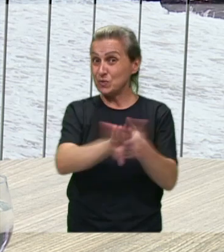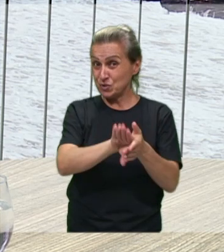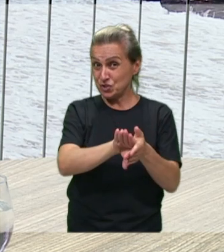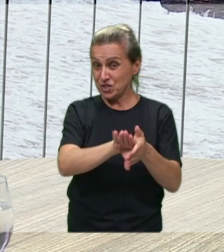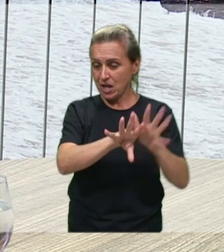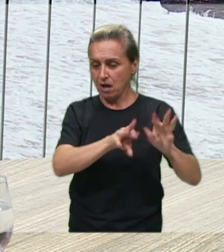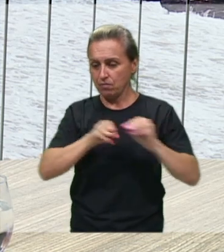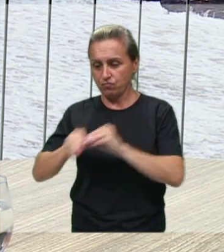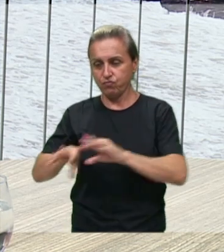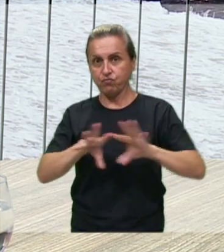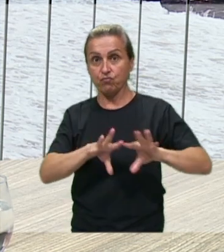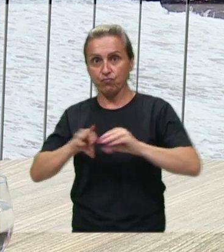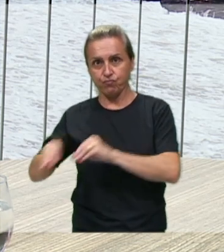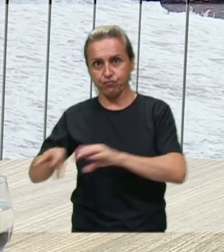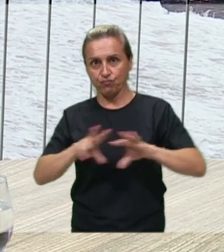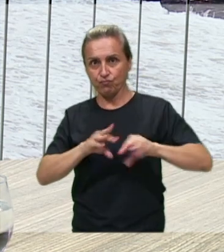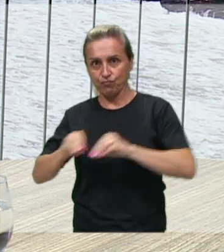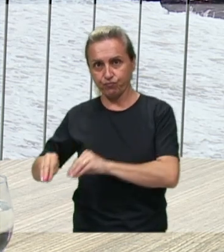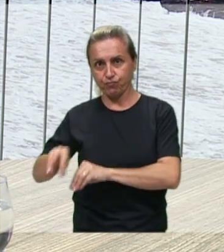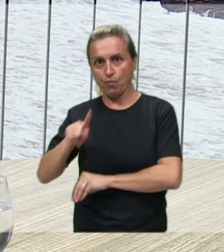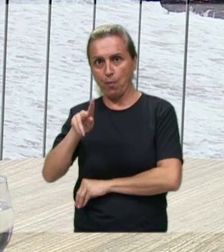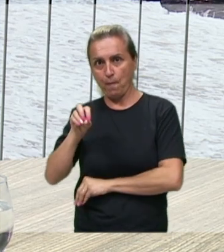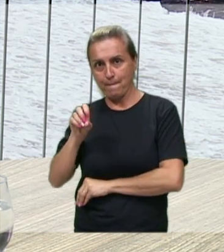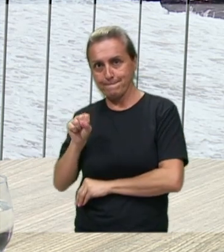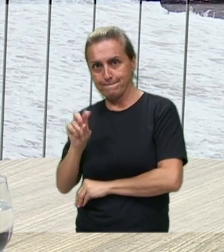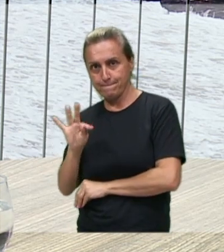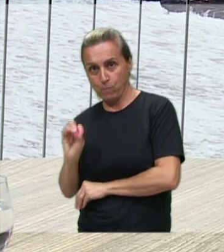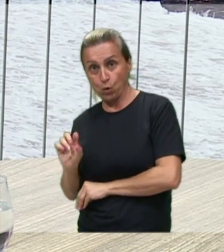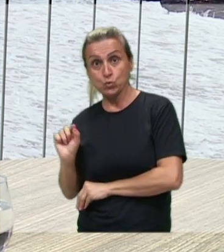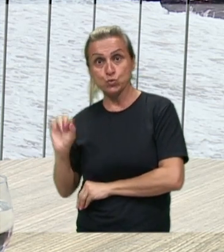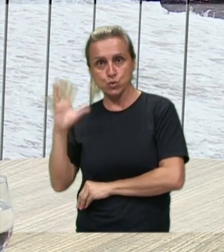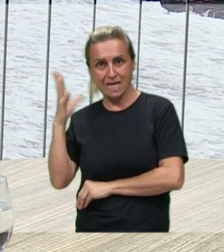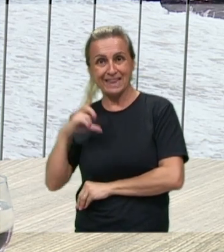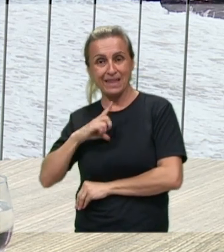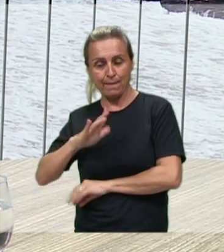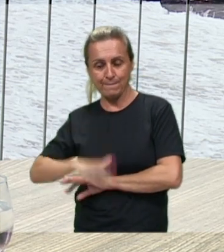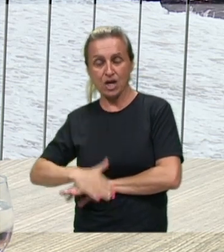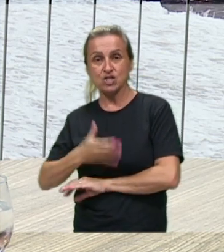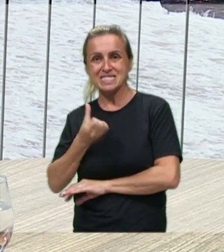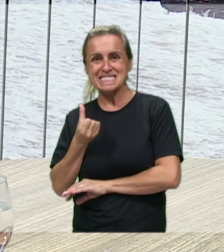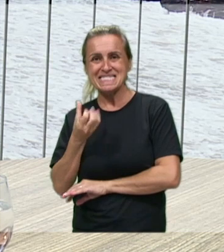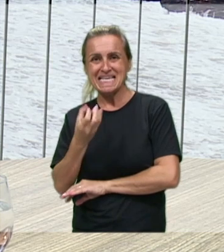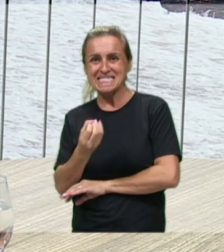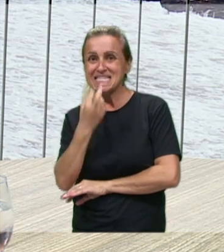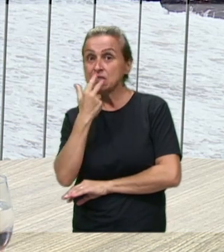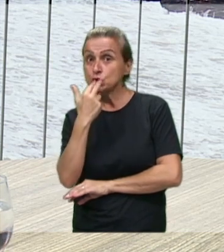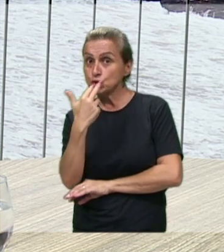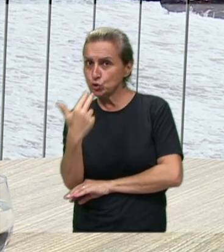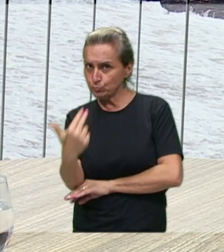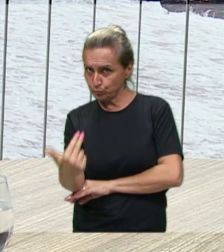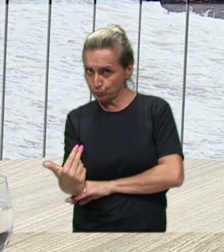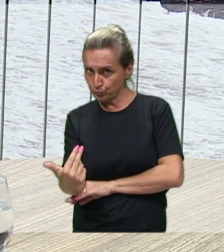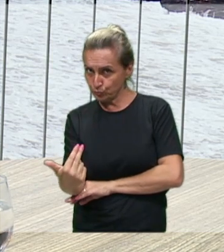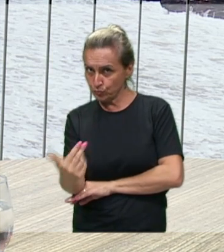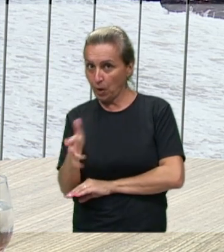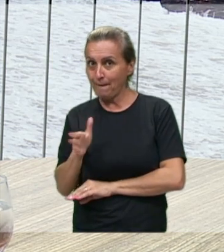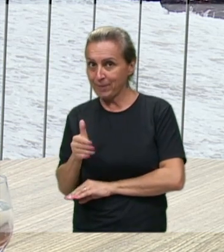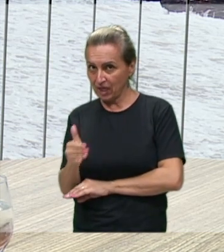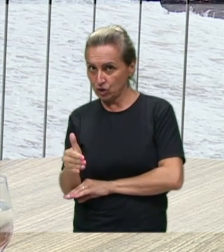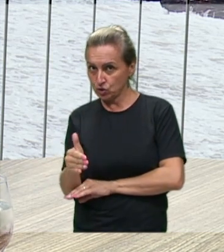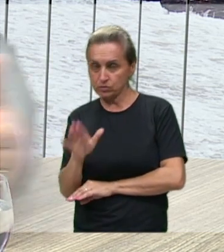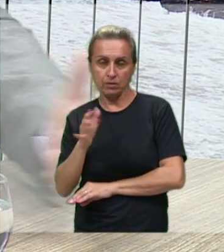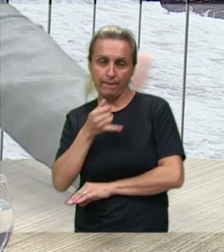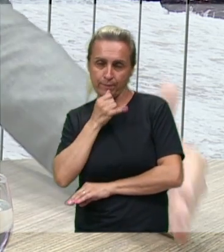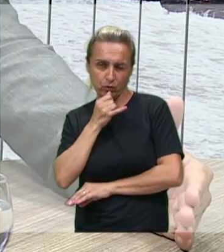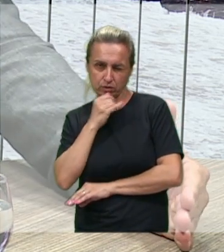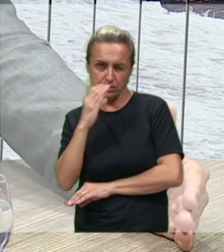entreposto, o que acontece? São mais de 60 espécies, dentro de tamanho e de espécie. Ou seja, uma curvina, ela